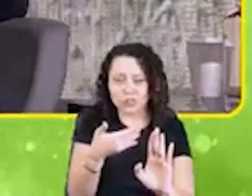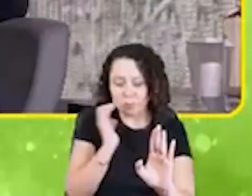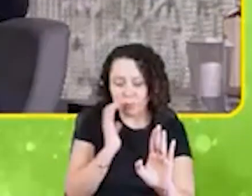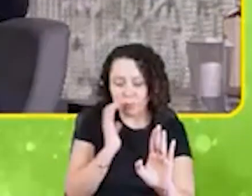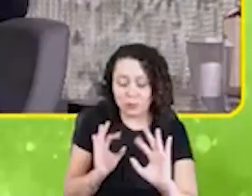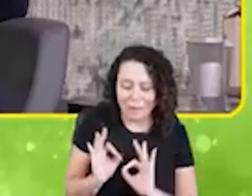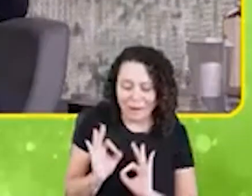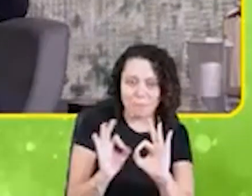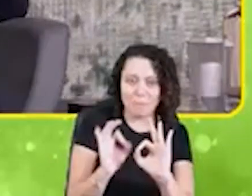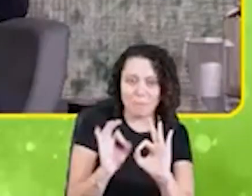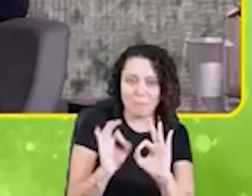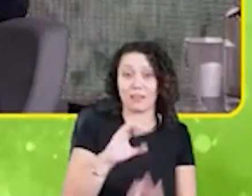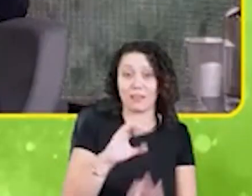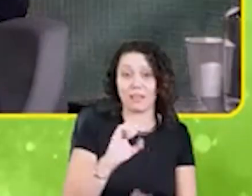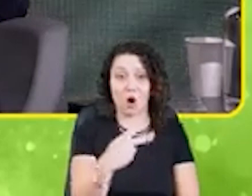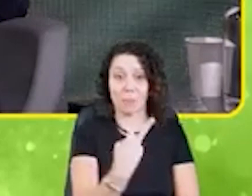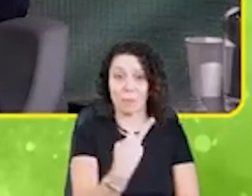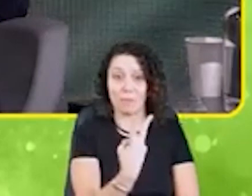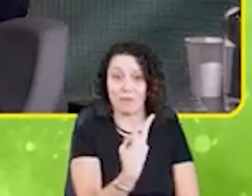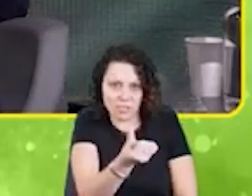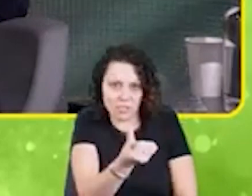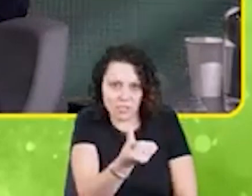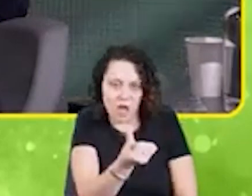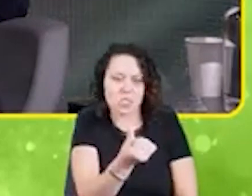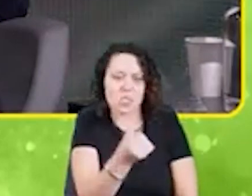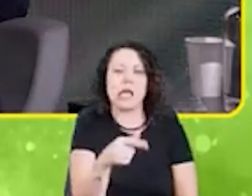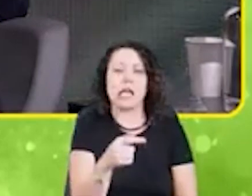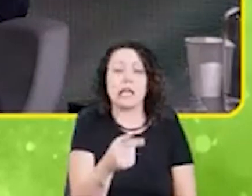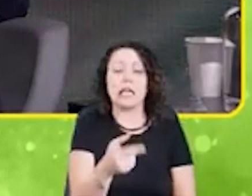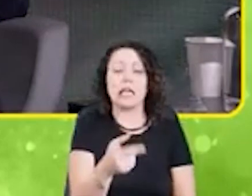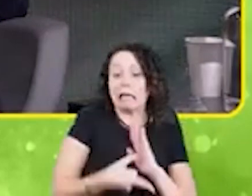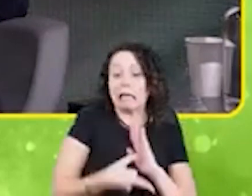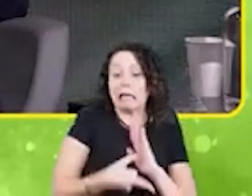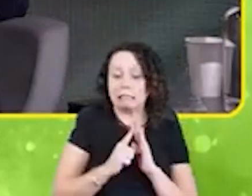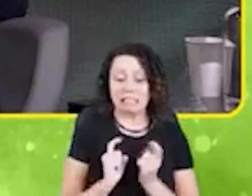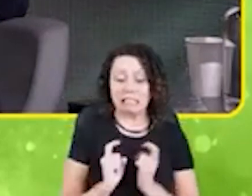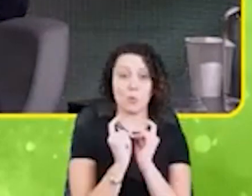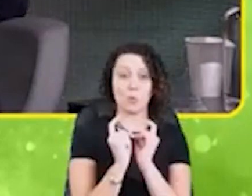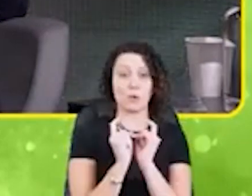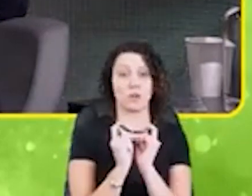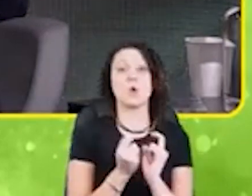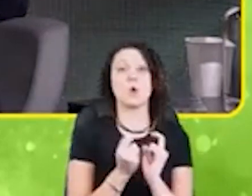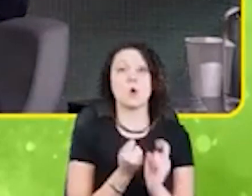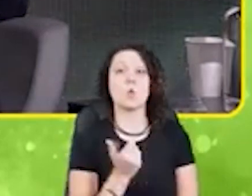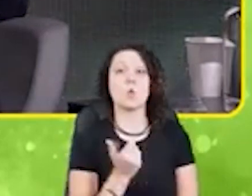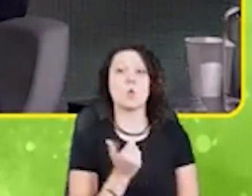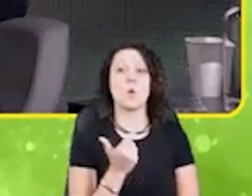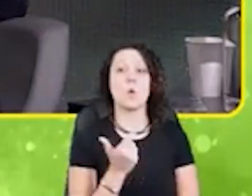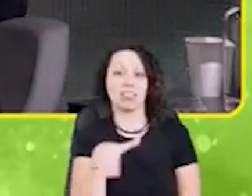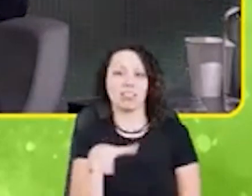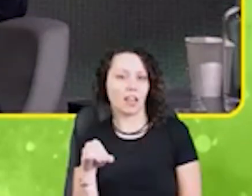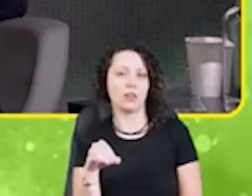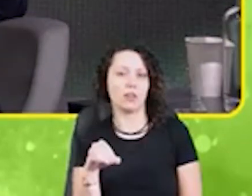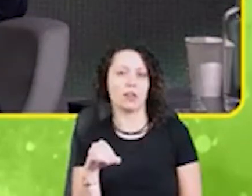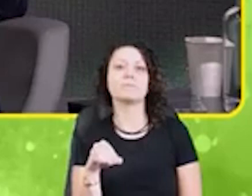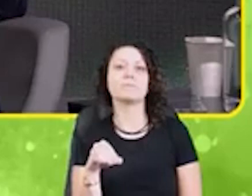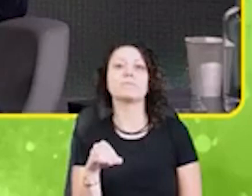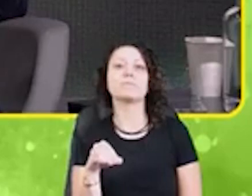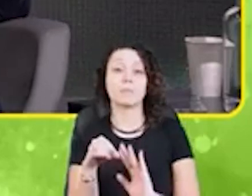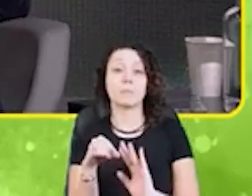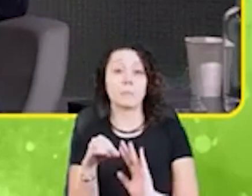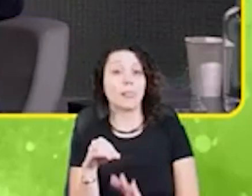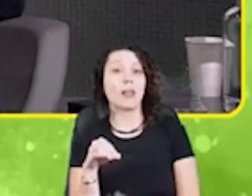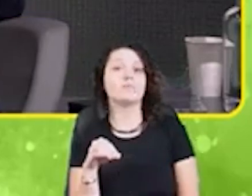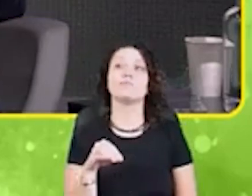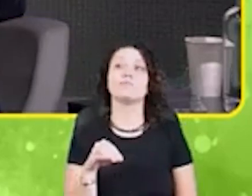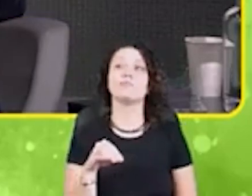e no estágio fez reuniões como quase 70 e continua fazendo enquanto nós estamos aqui ele ele continua em Brasília